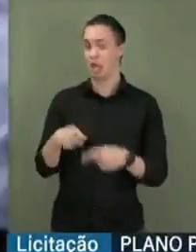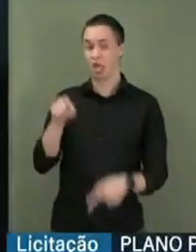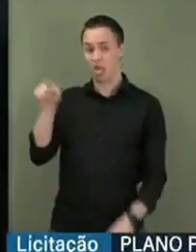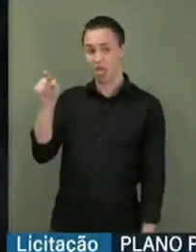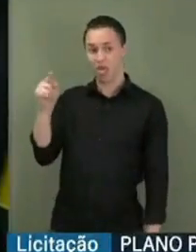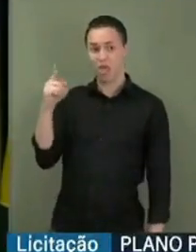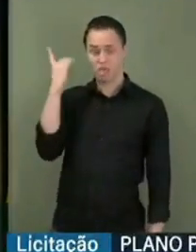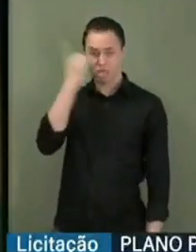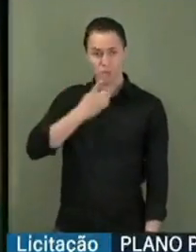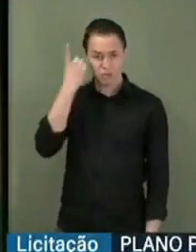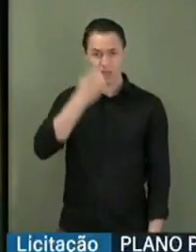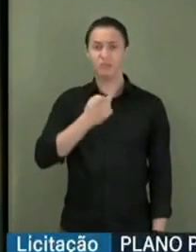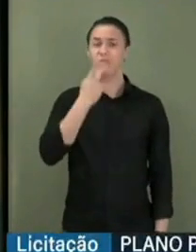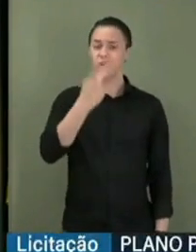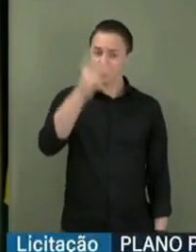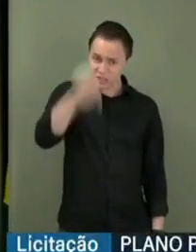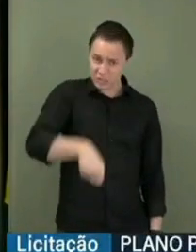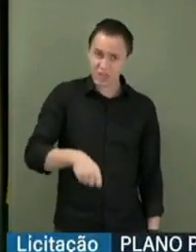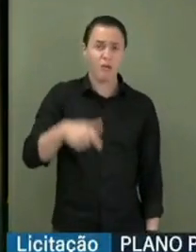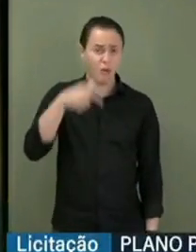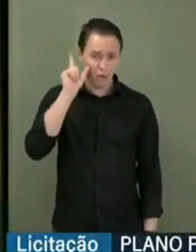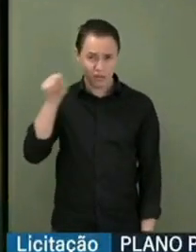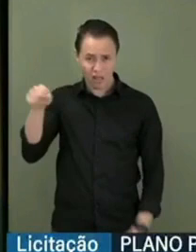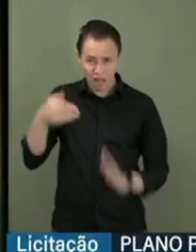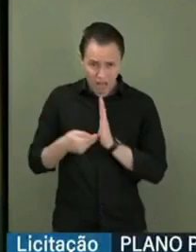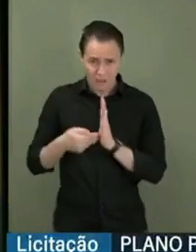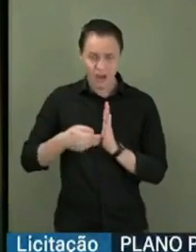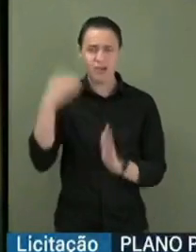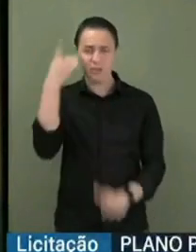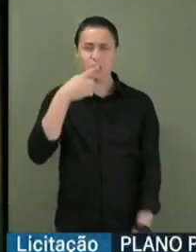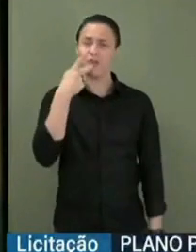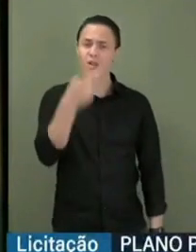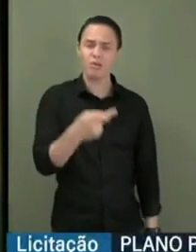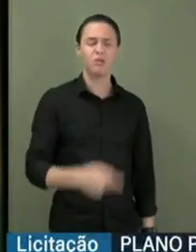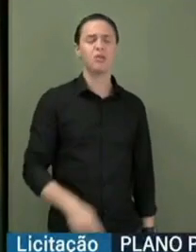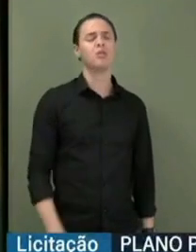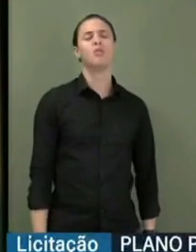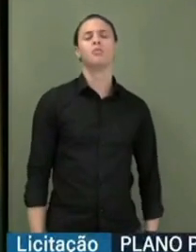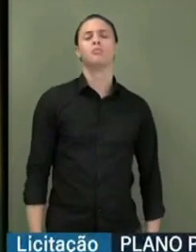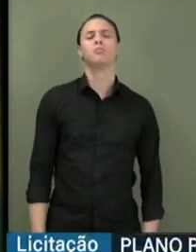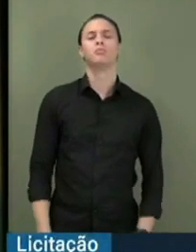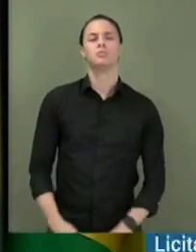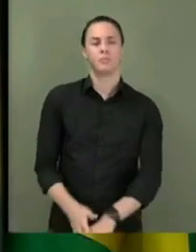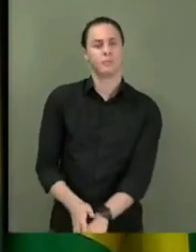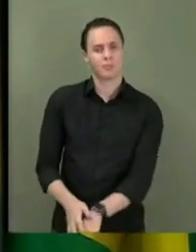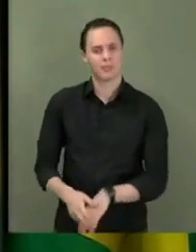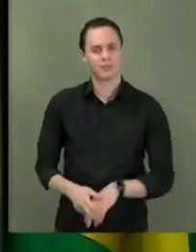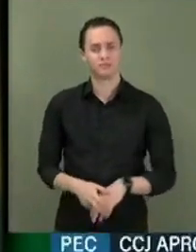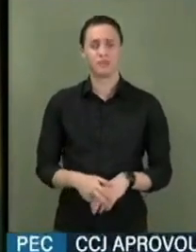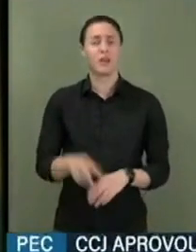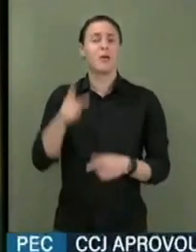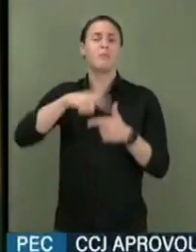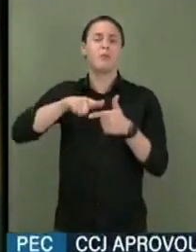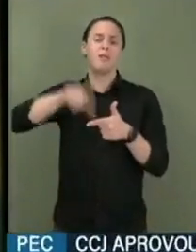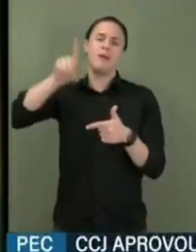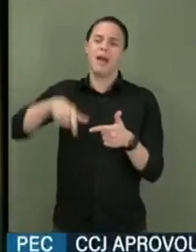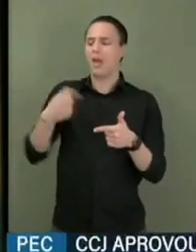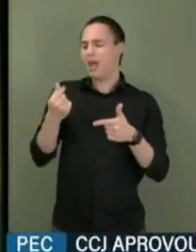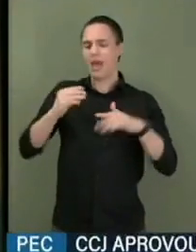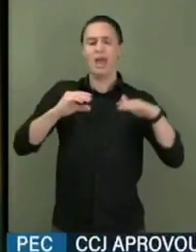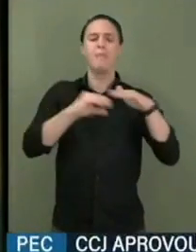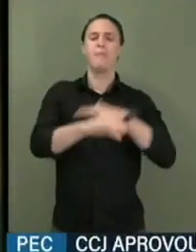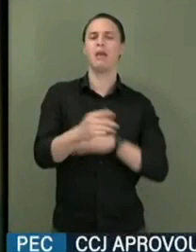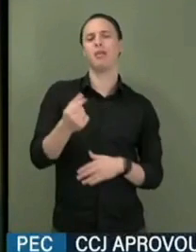deputados, disseram com todas as letras que eram as emendas que estavam pegando